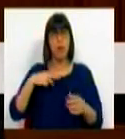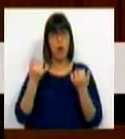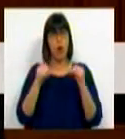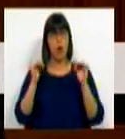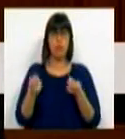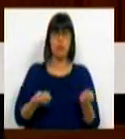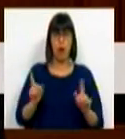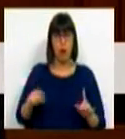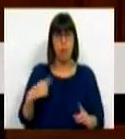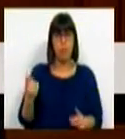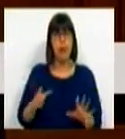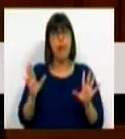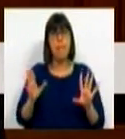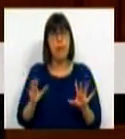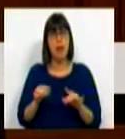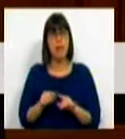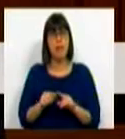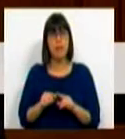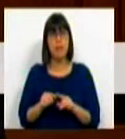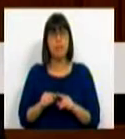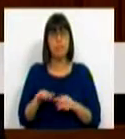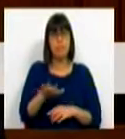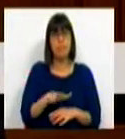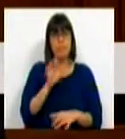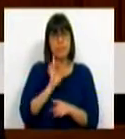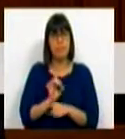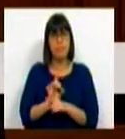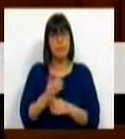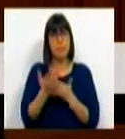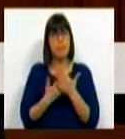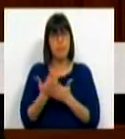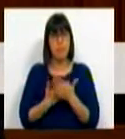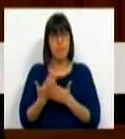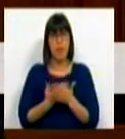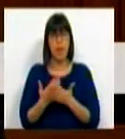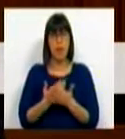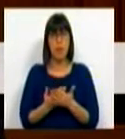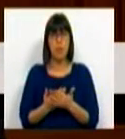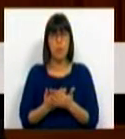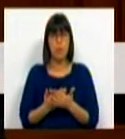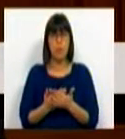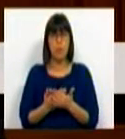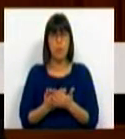autónomos, geridos, mas que perante as situações de mercado